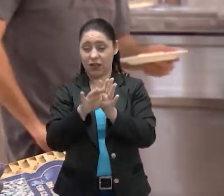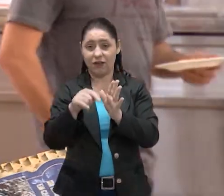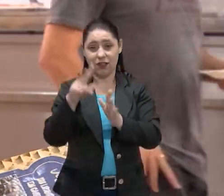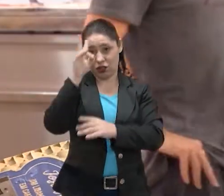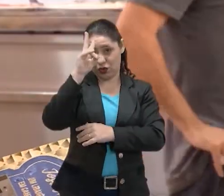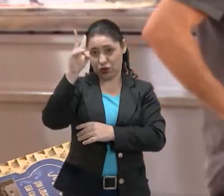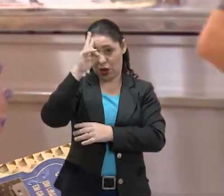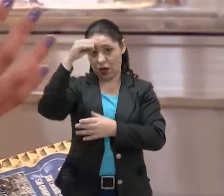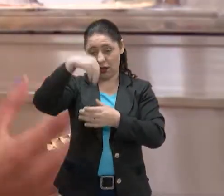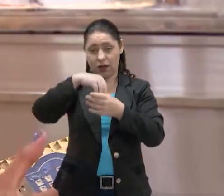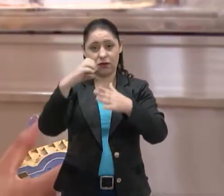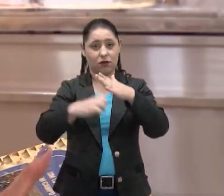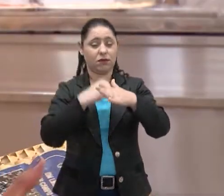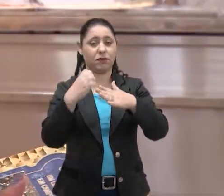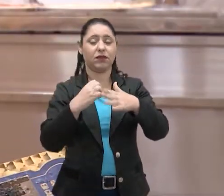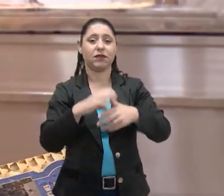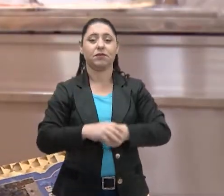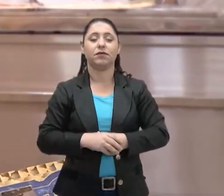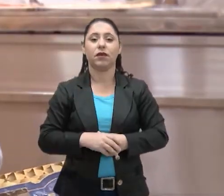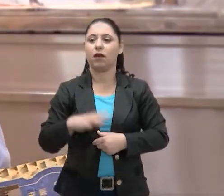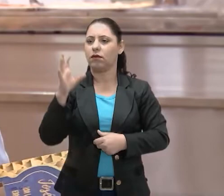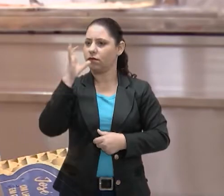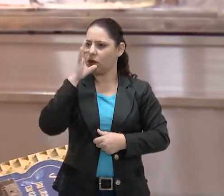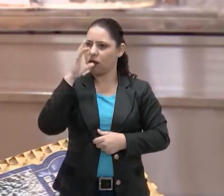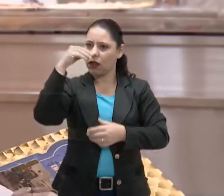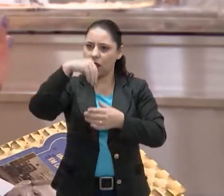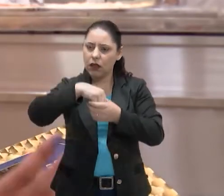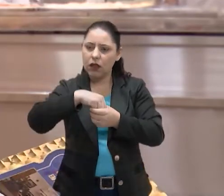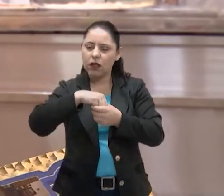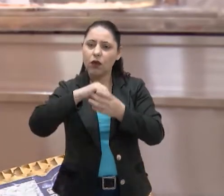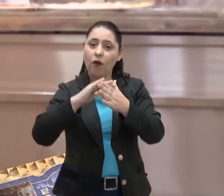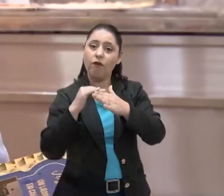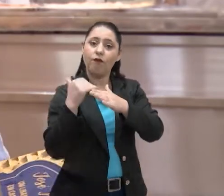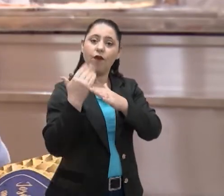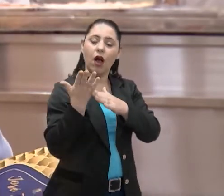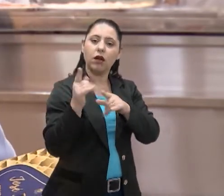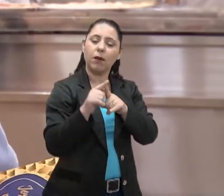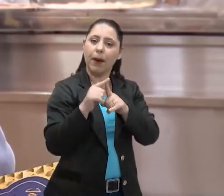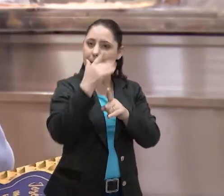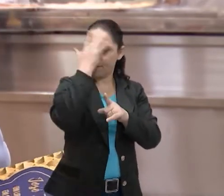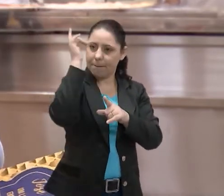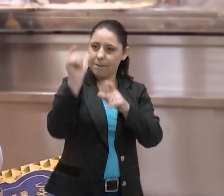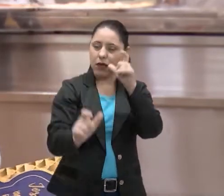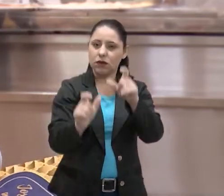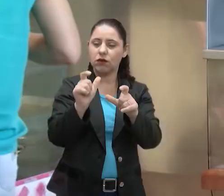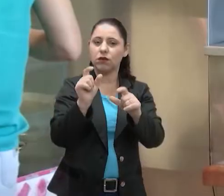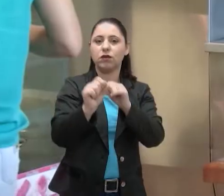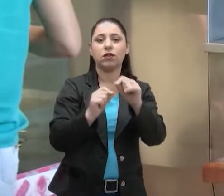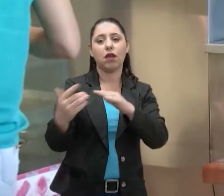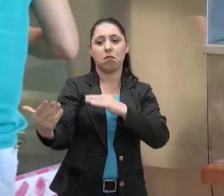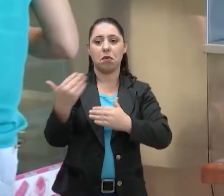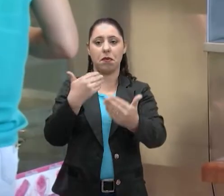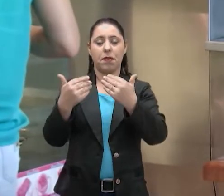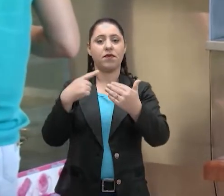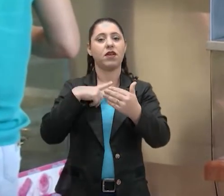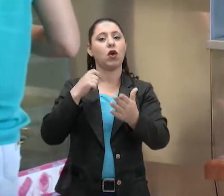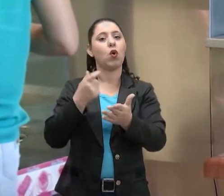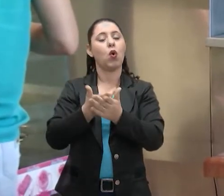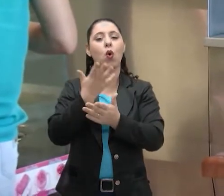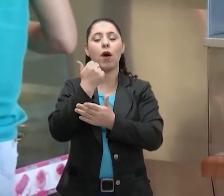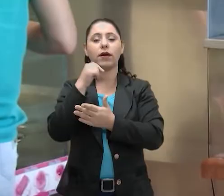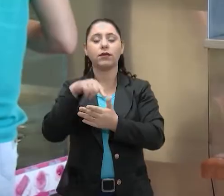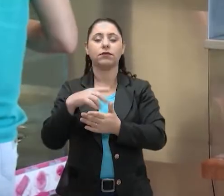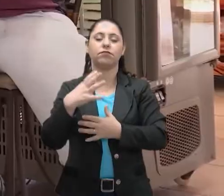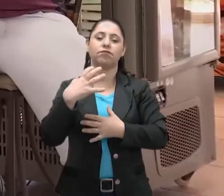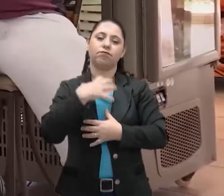saber um pouquinho da história dentro da empresa e a gente via isso não só dentro, mas também fora, né, para as próprias pessoas que frequentam o